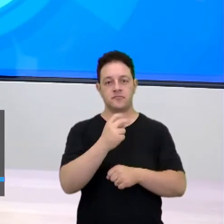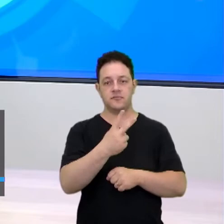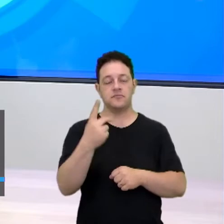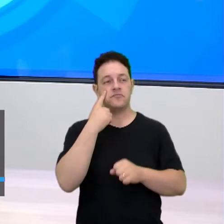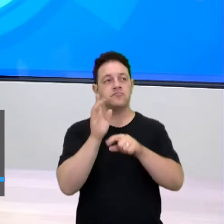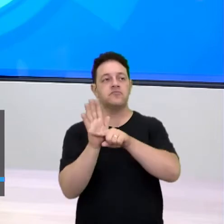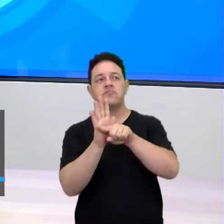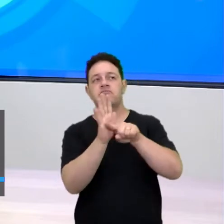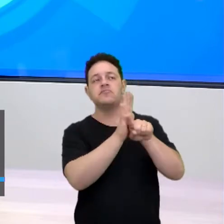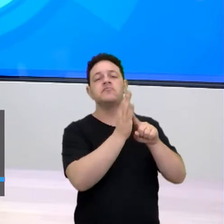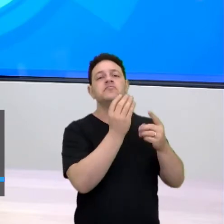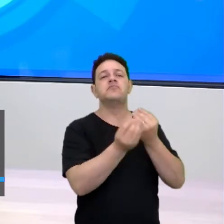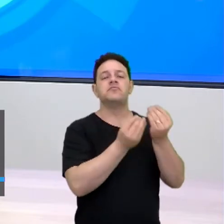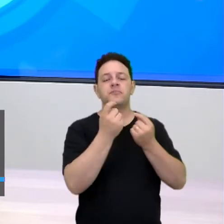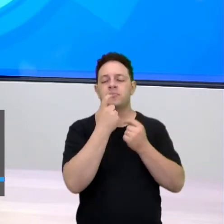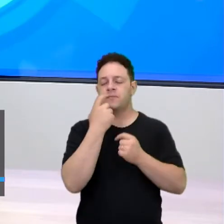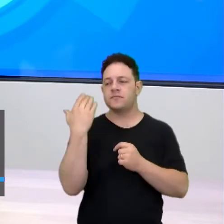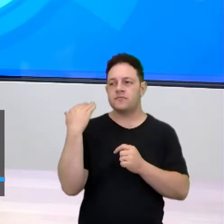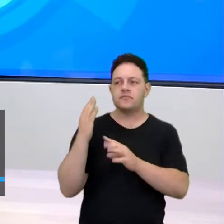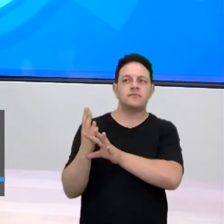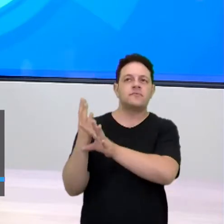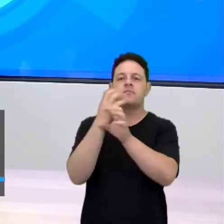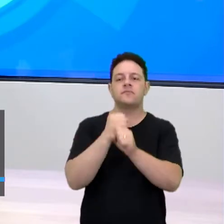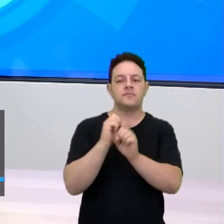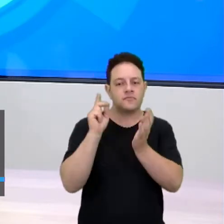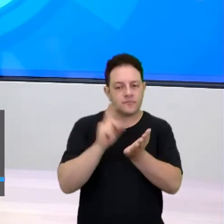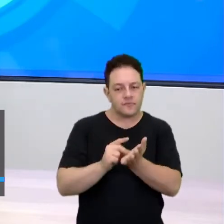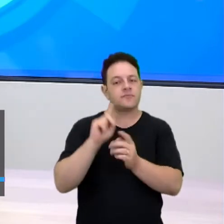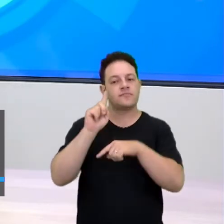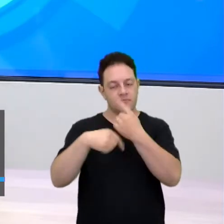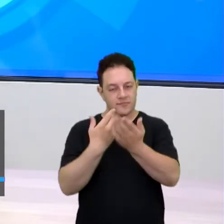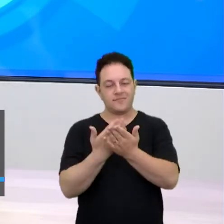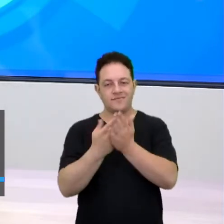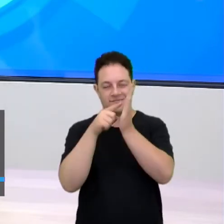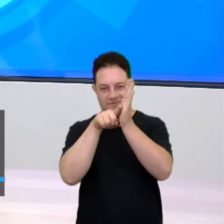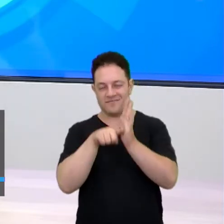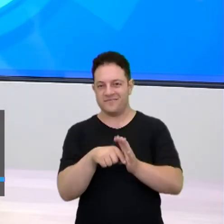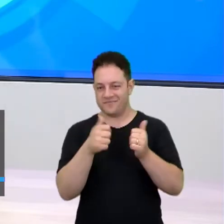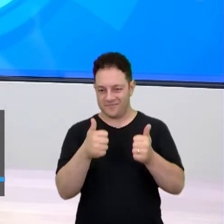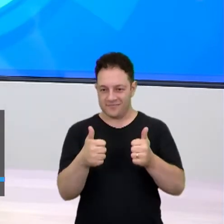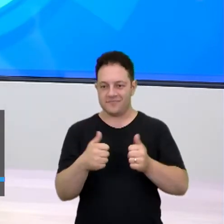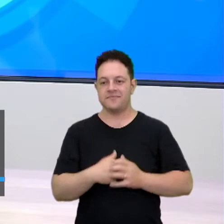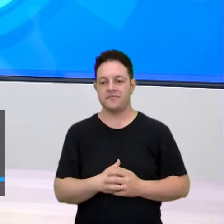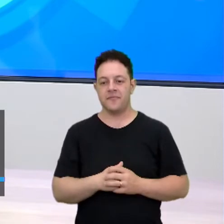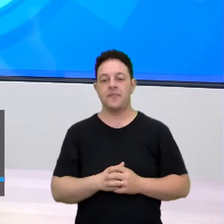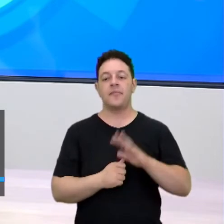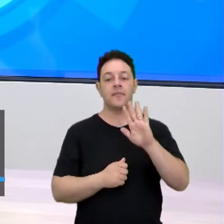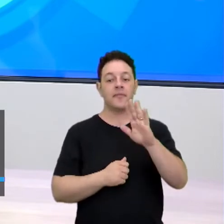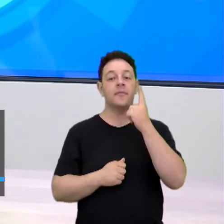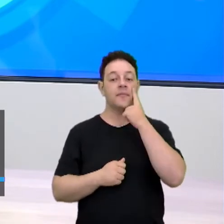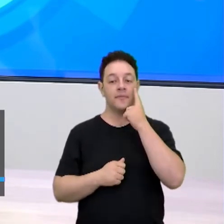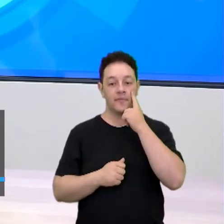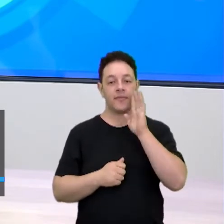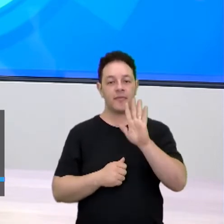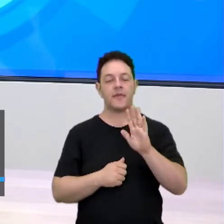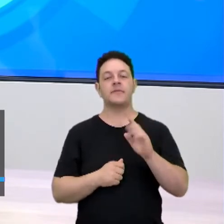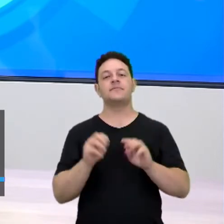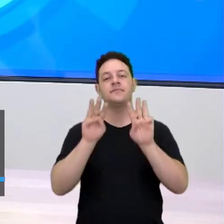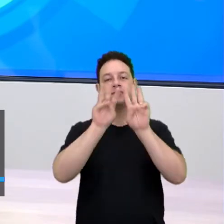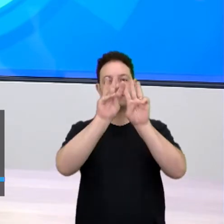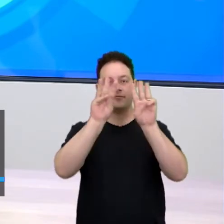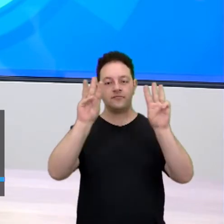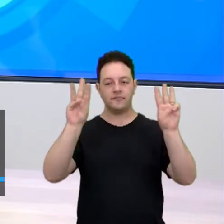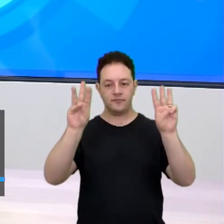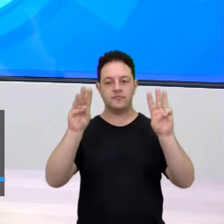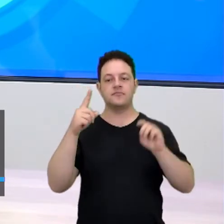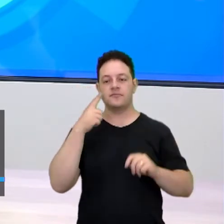números mais recentes aí para a gente estar estudando. Tá certo, galera? Bom, nós vamos ver aí, né, um site, né,